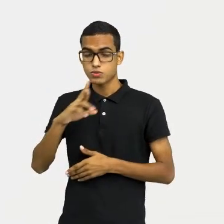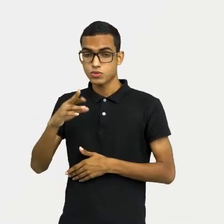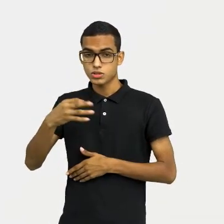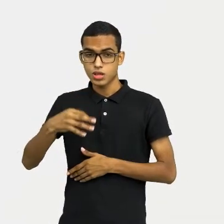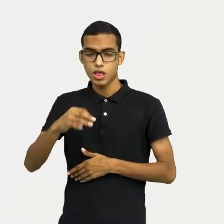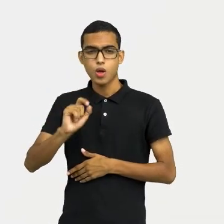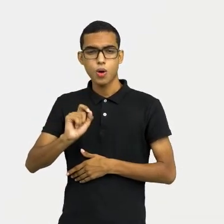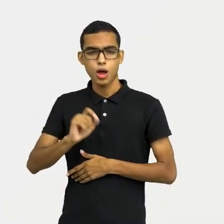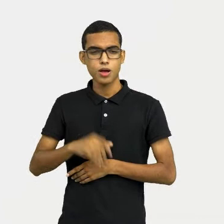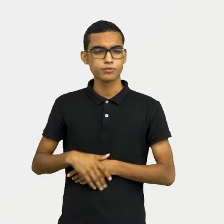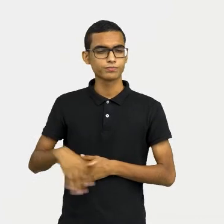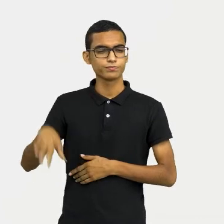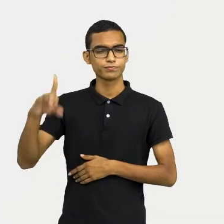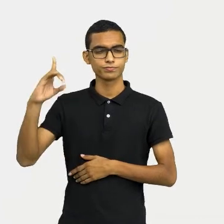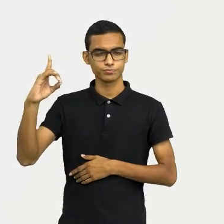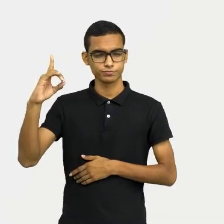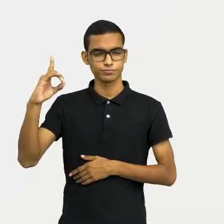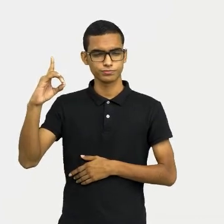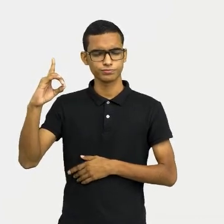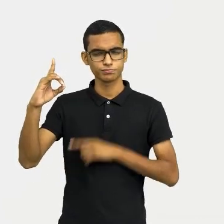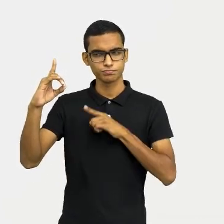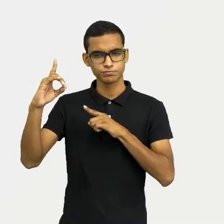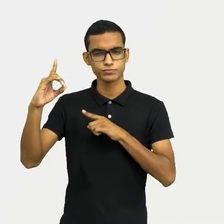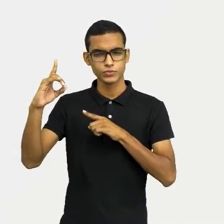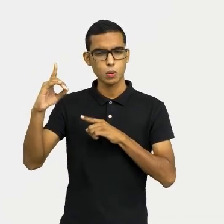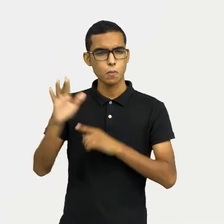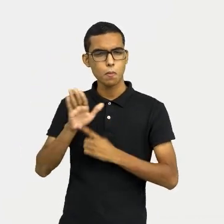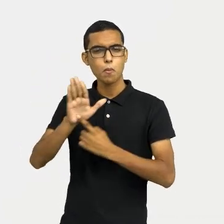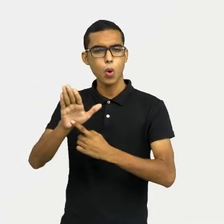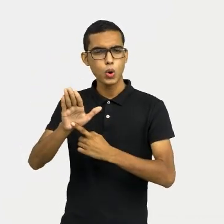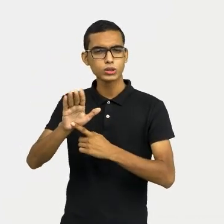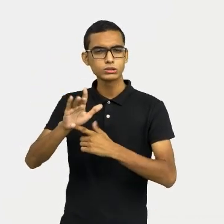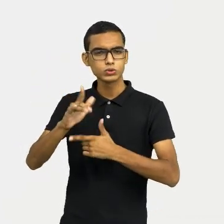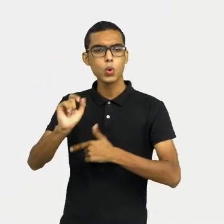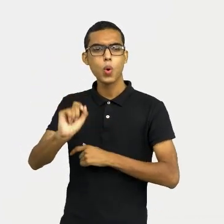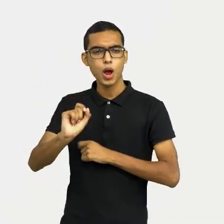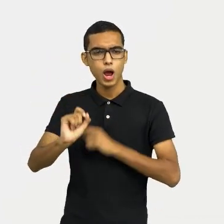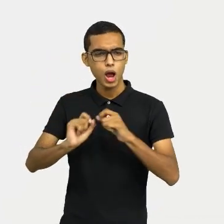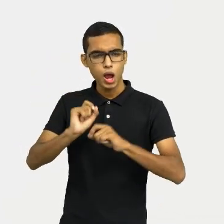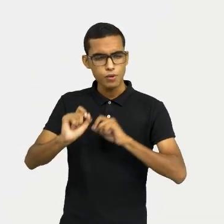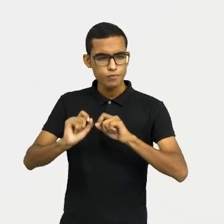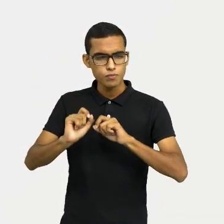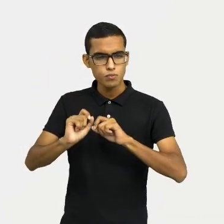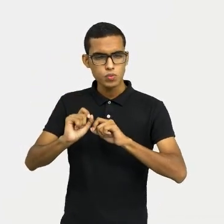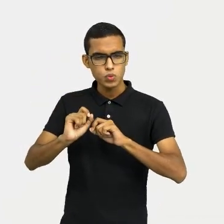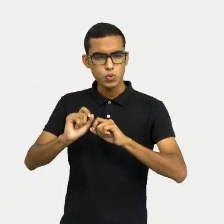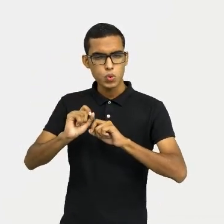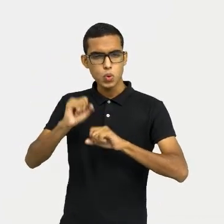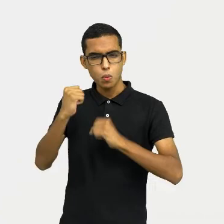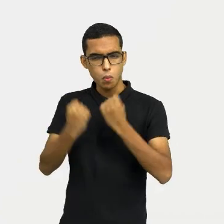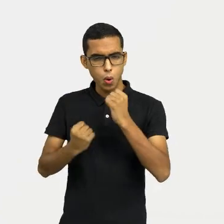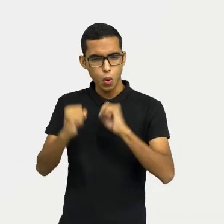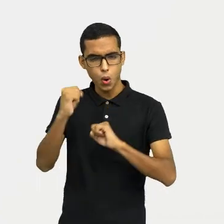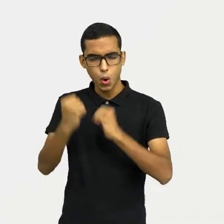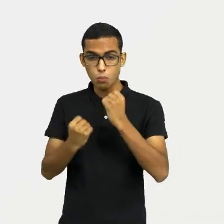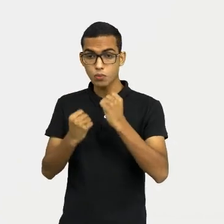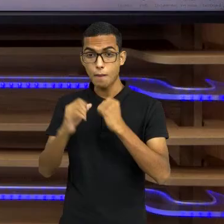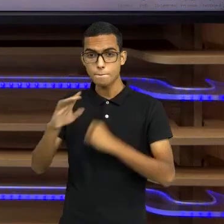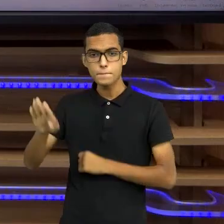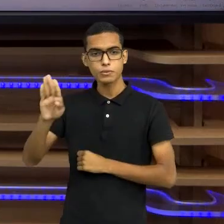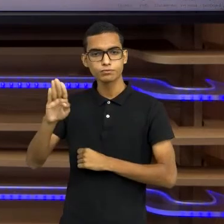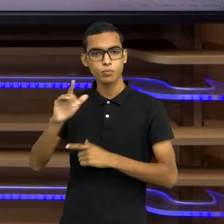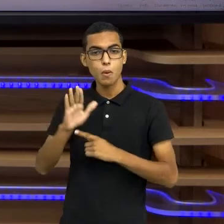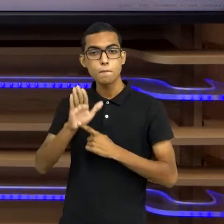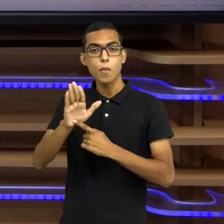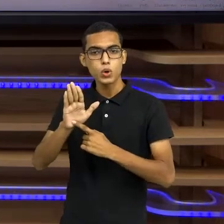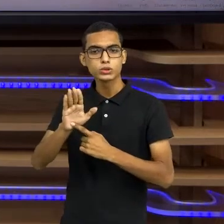diz o quê? Superprodução dos Estados Unidos. E vocês devem lembrar que um dos motivos lá da crise de 29